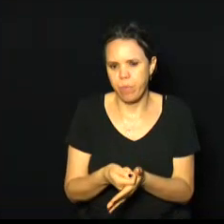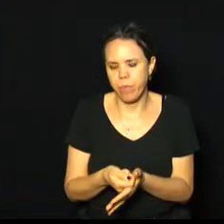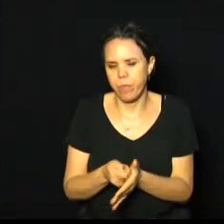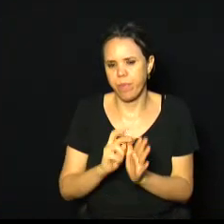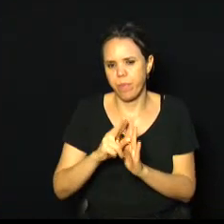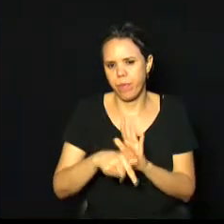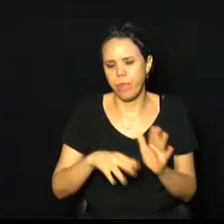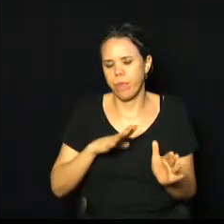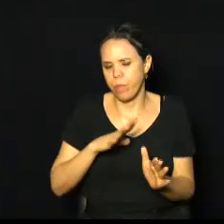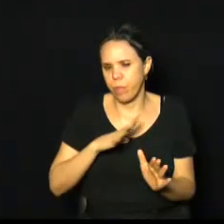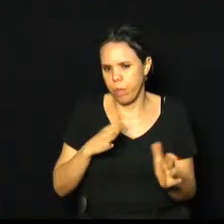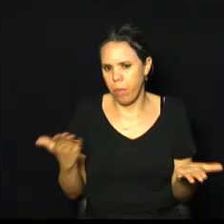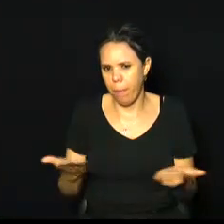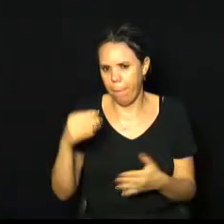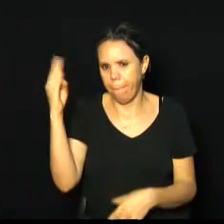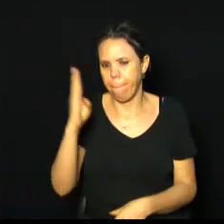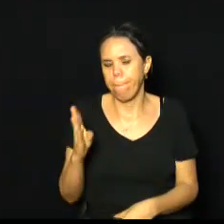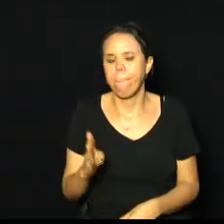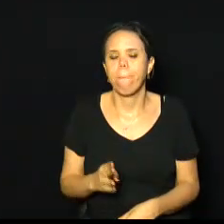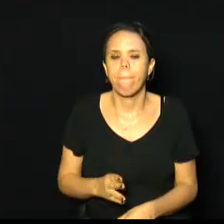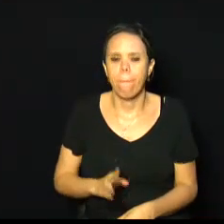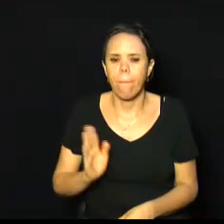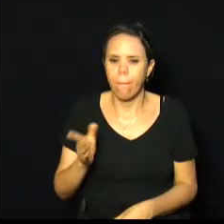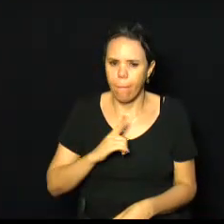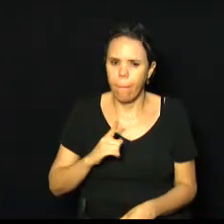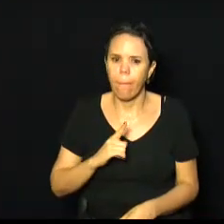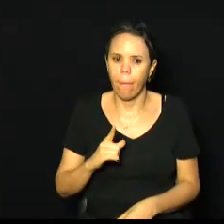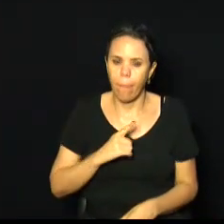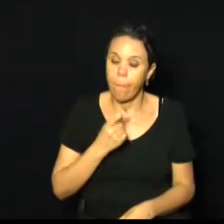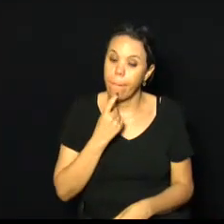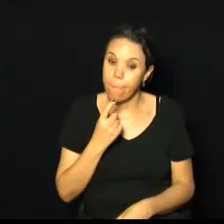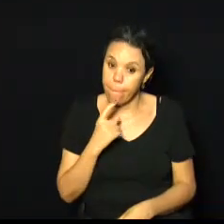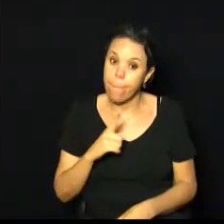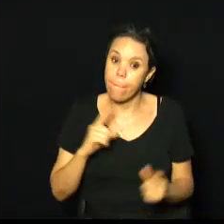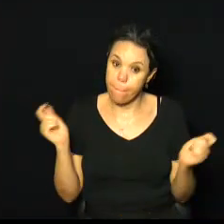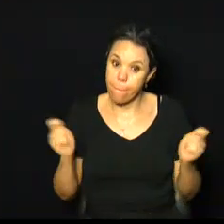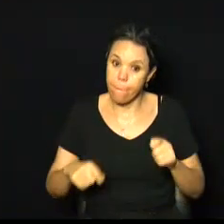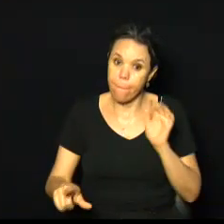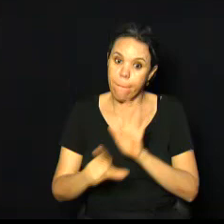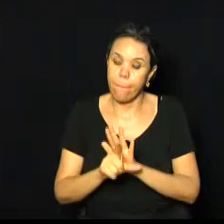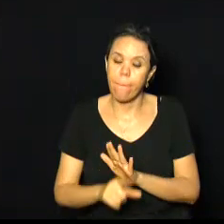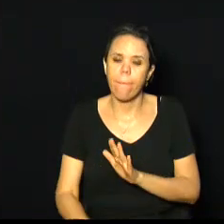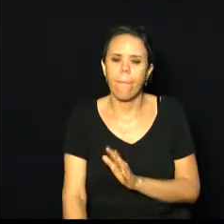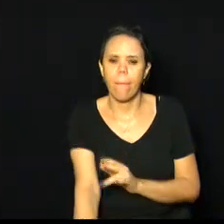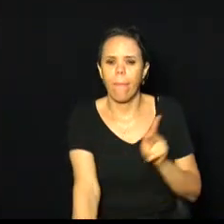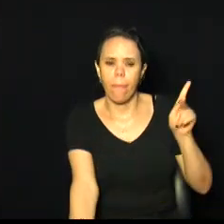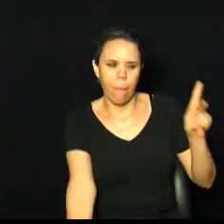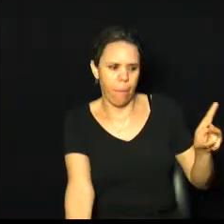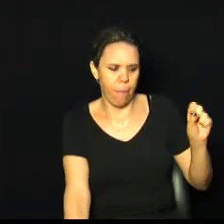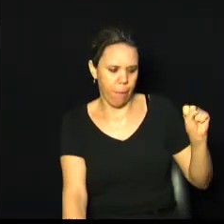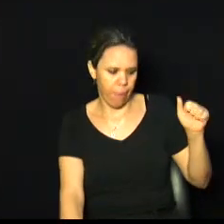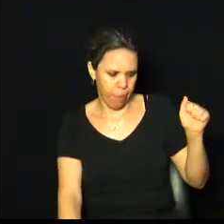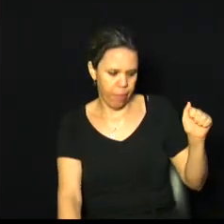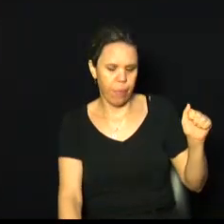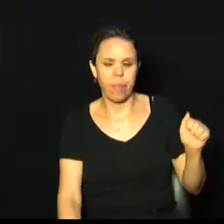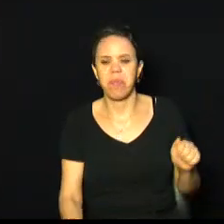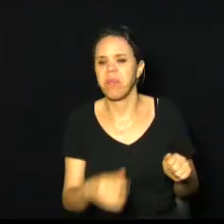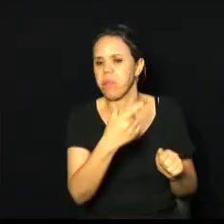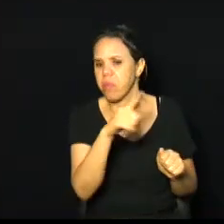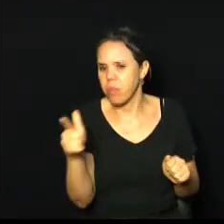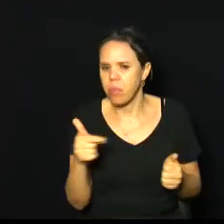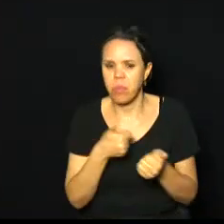várias cidades hoje no Brasil já desenvolvem. E Campinas tem essa lei do PSA. O que a gente não tem é